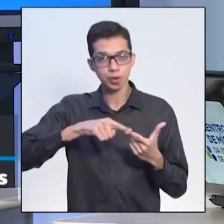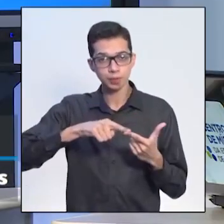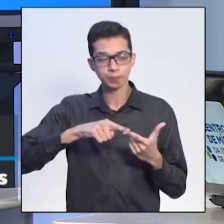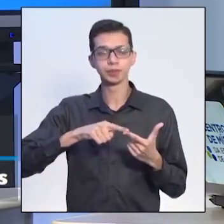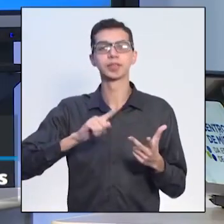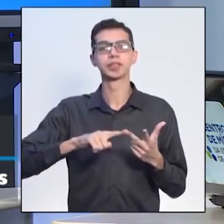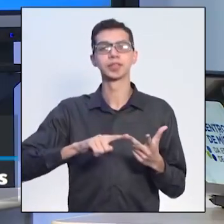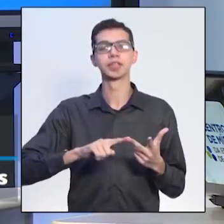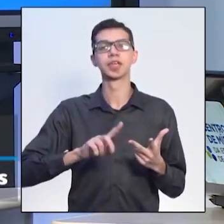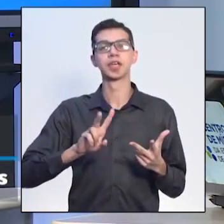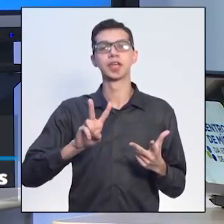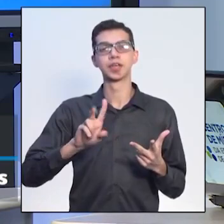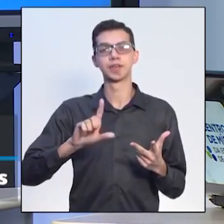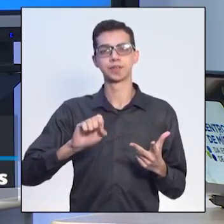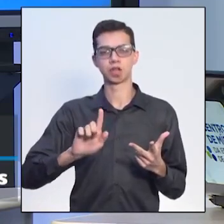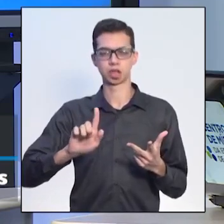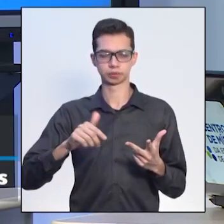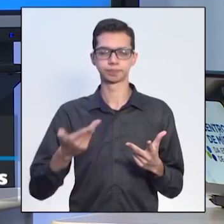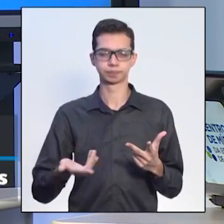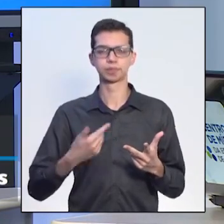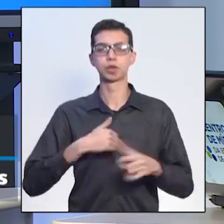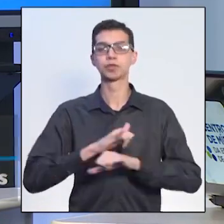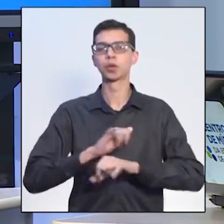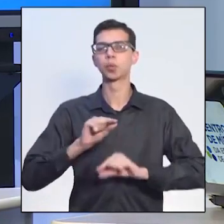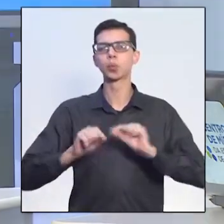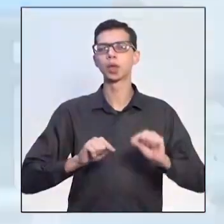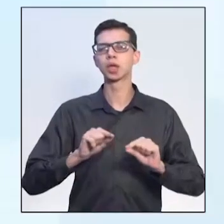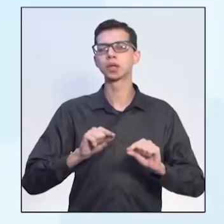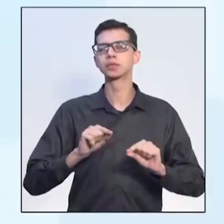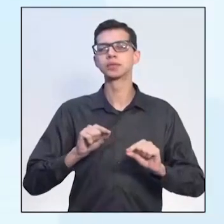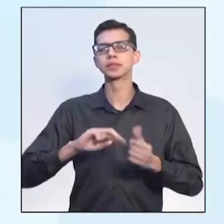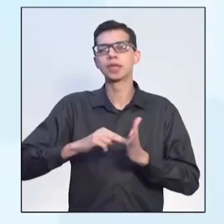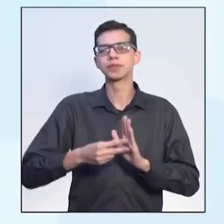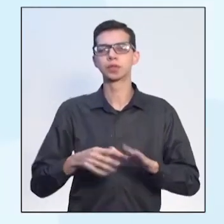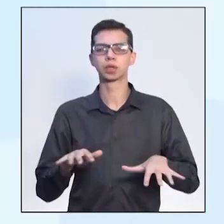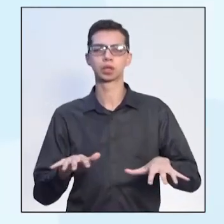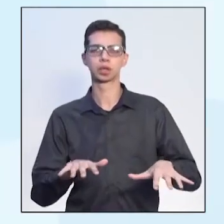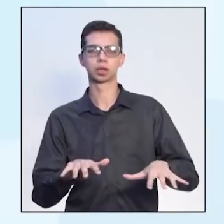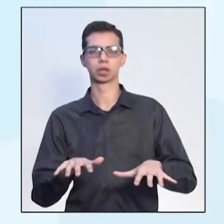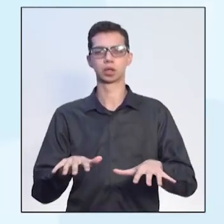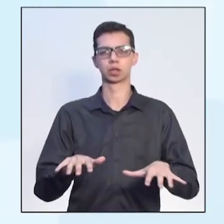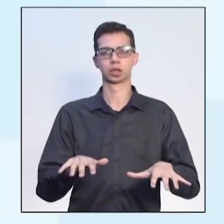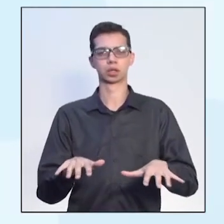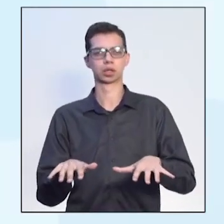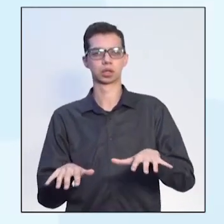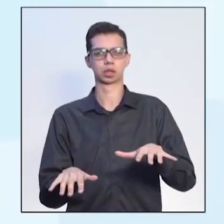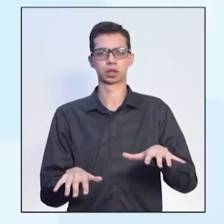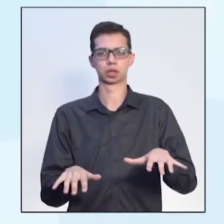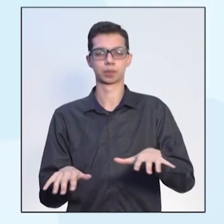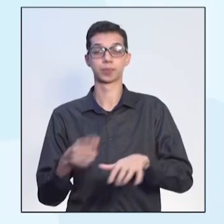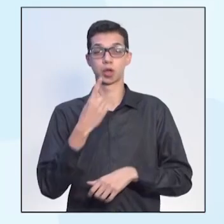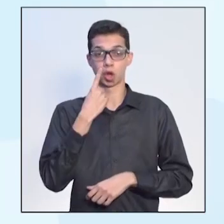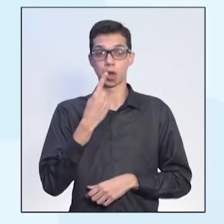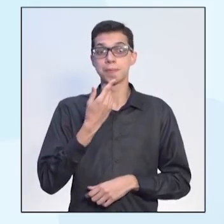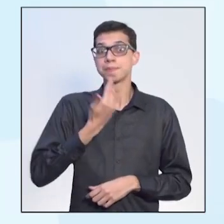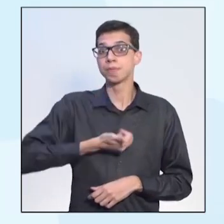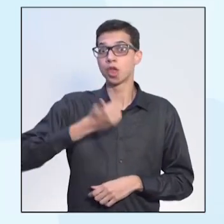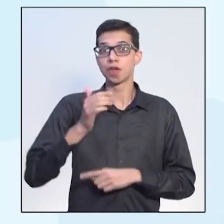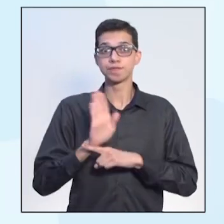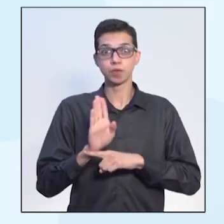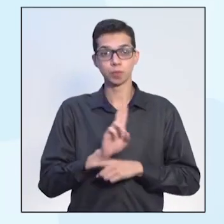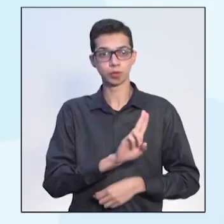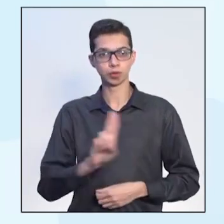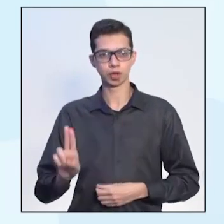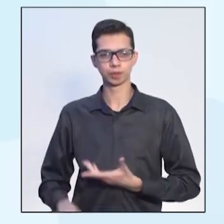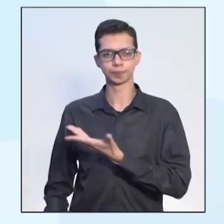eu posso falar para vocês de um dos melhores filmes de zumbi que já foram feitos. Olha só, o filme Night